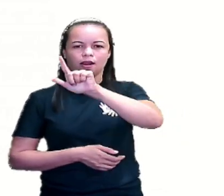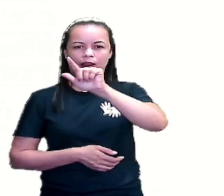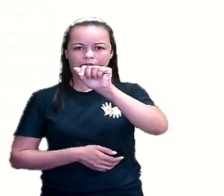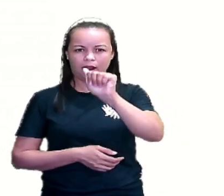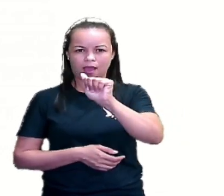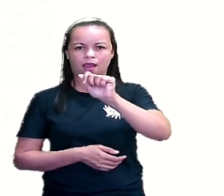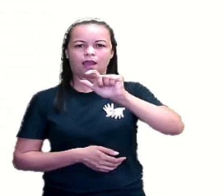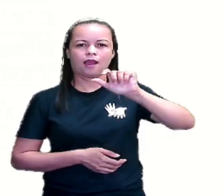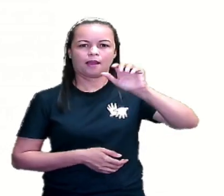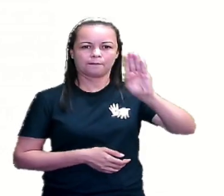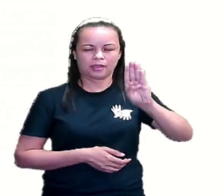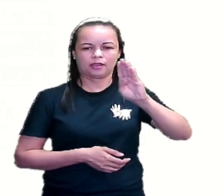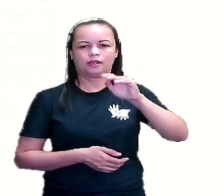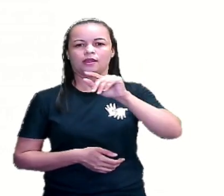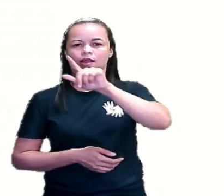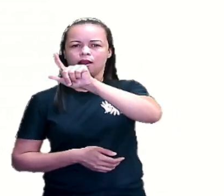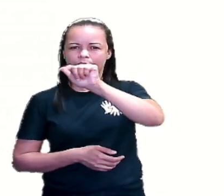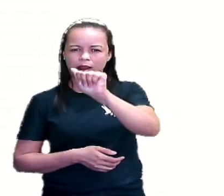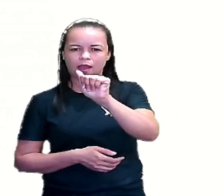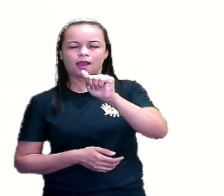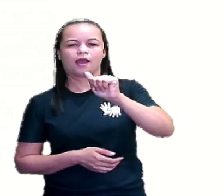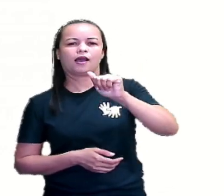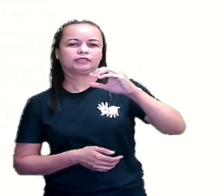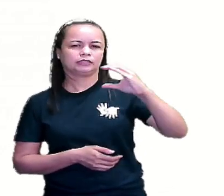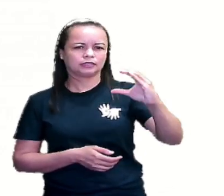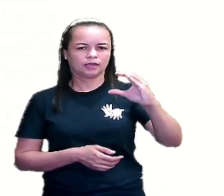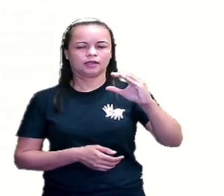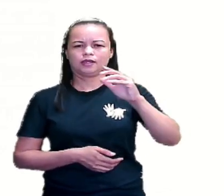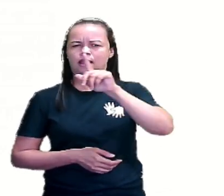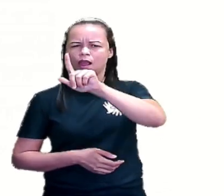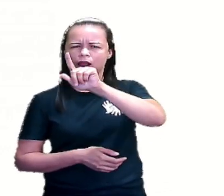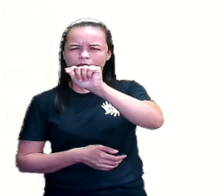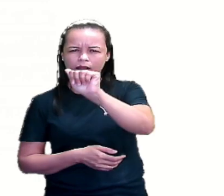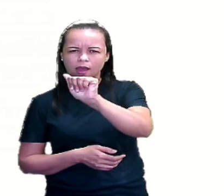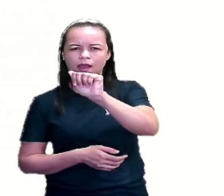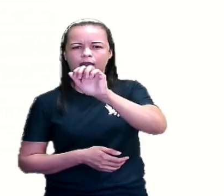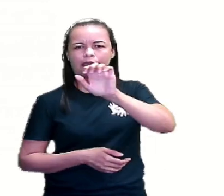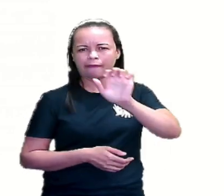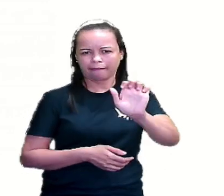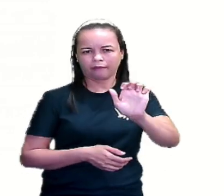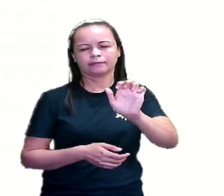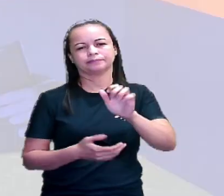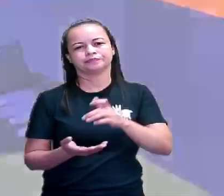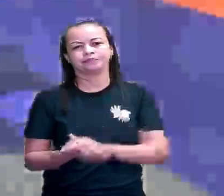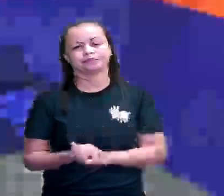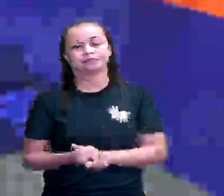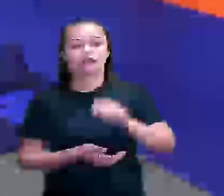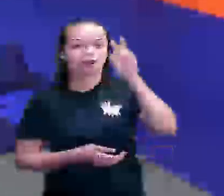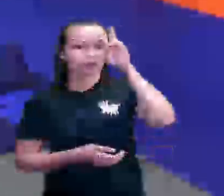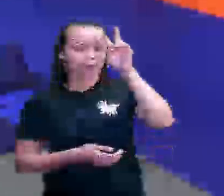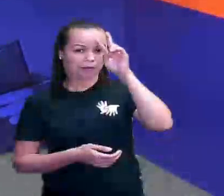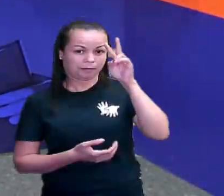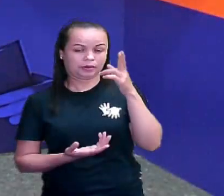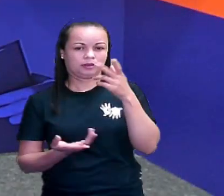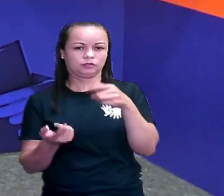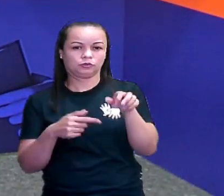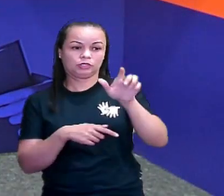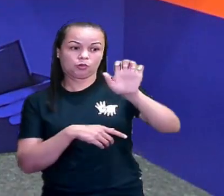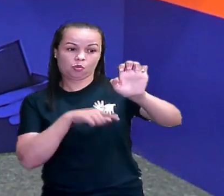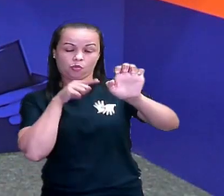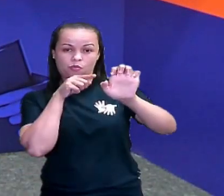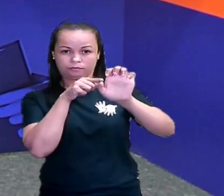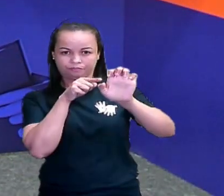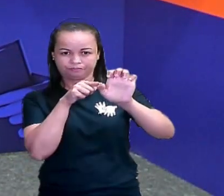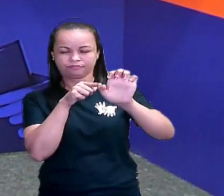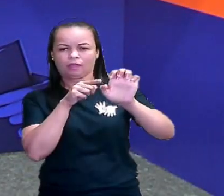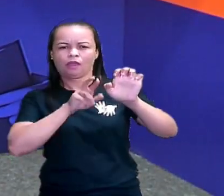la C, la E, certo? E lembrando também uma coisa, gente, o E em língua espanhola, ele